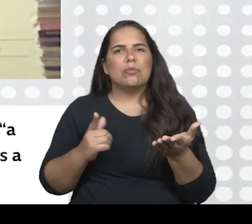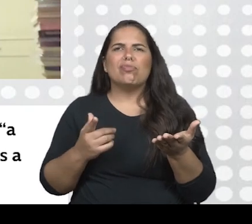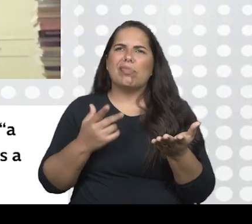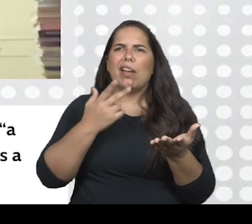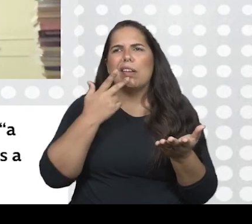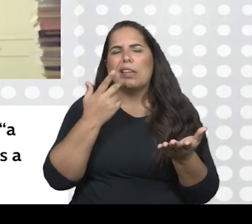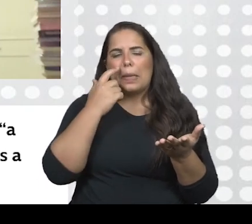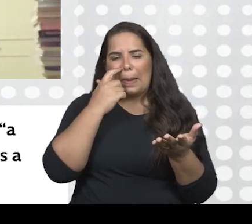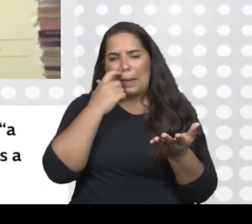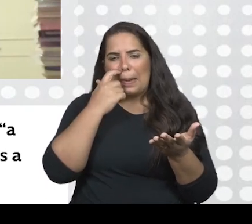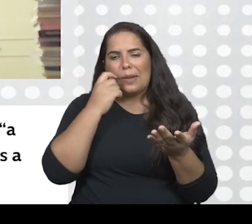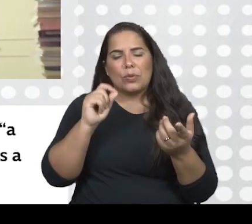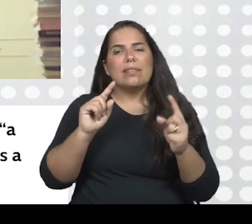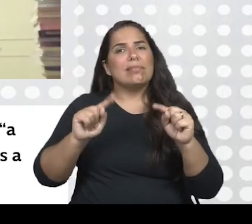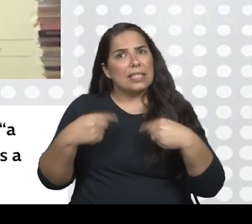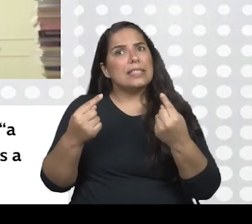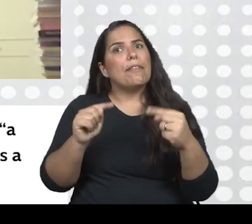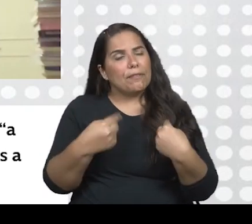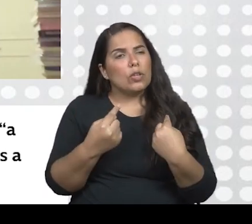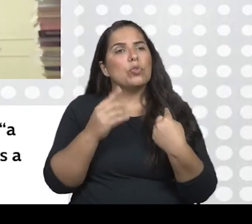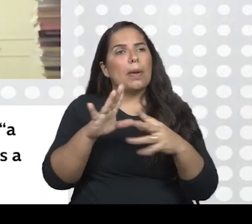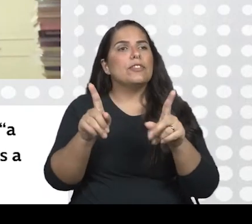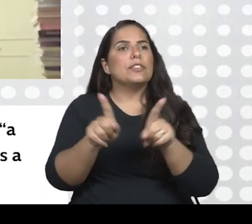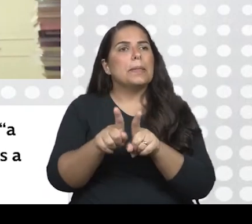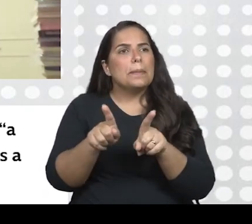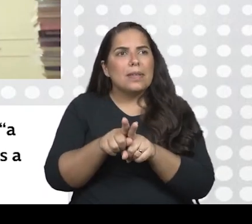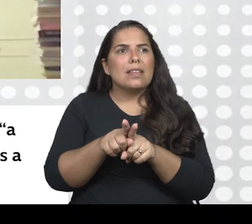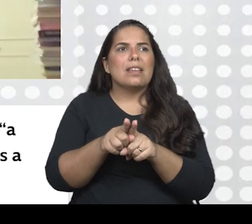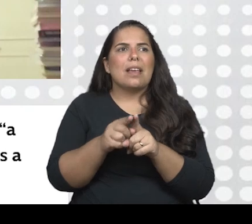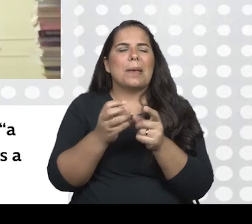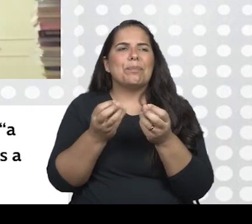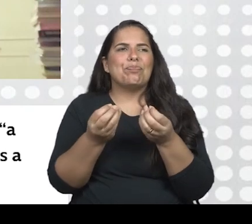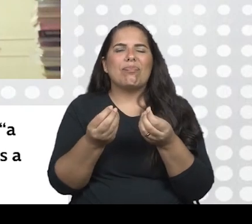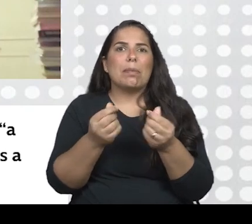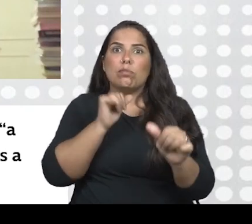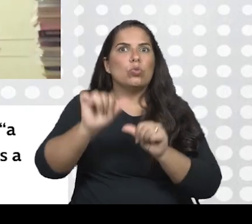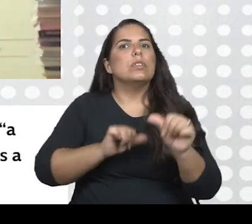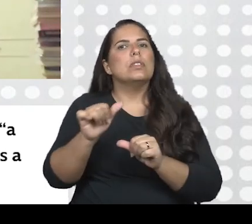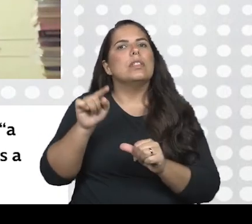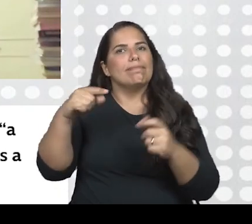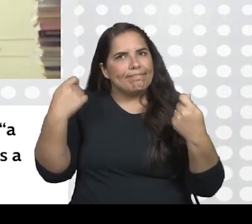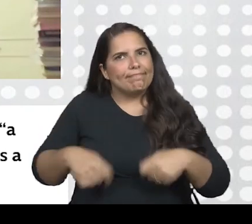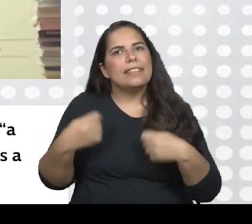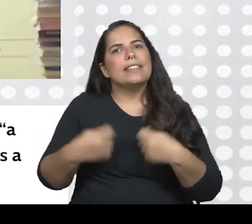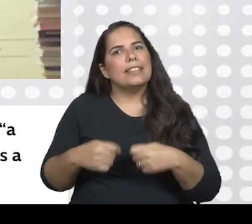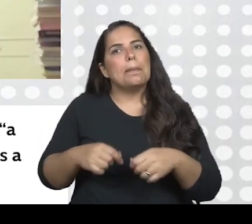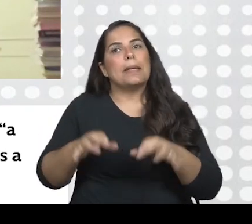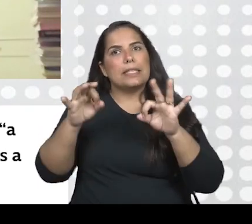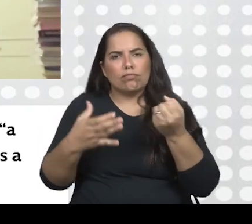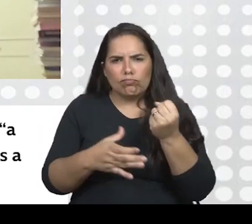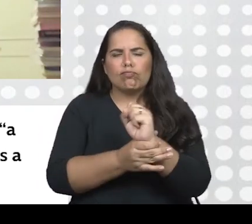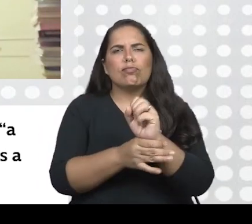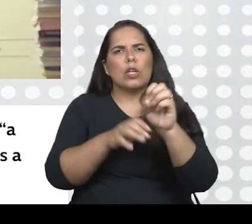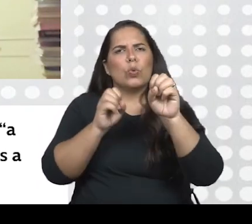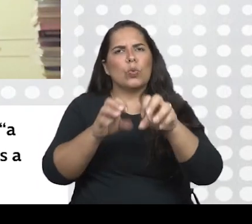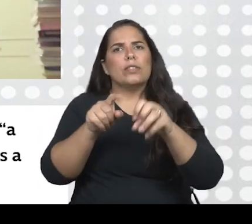eu diria que não só desafios, mas mudanças necessárias para garantir o